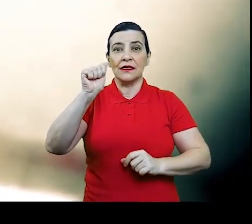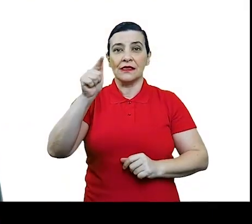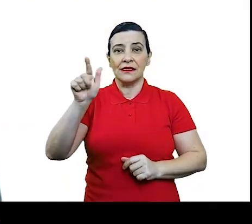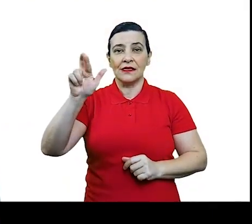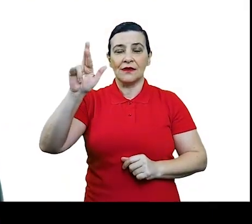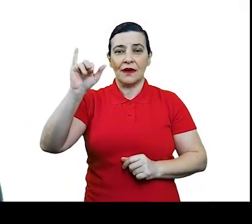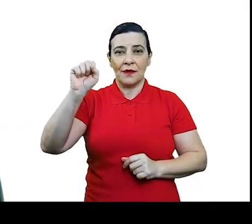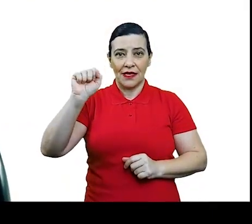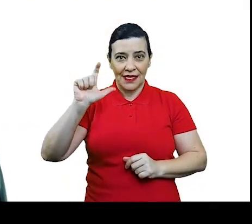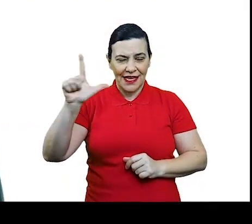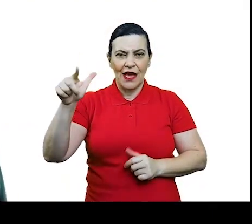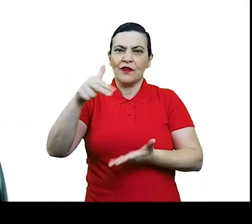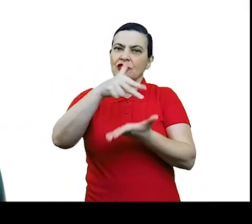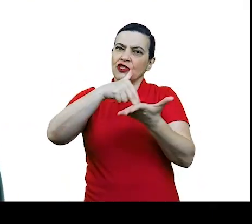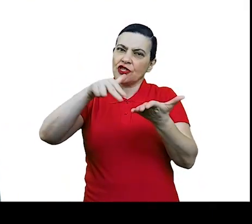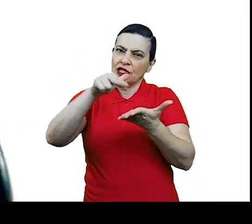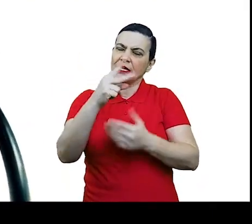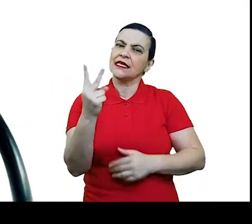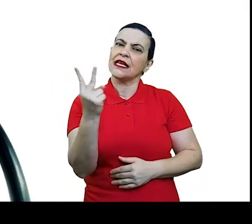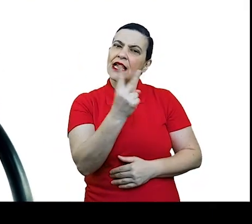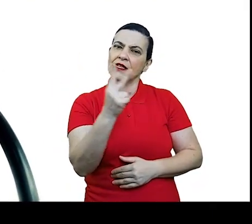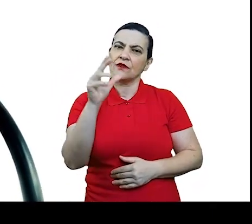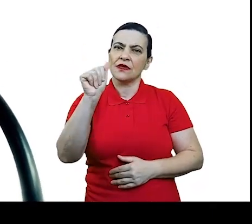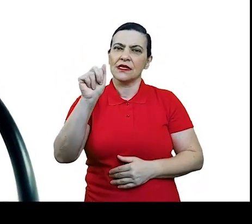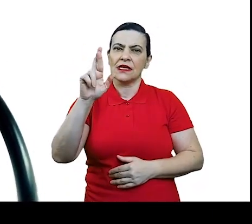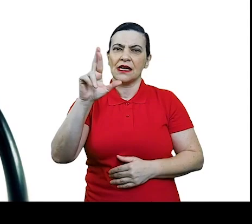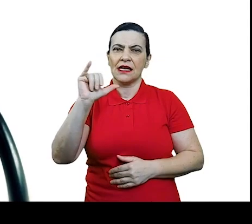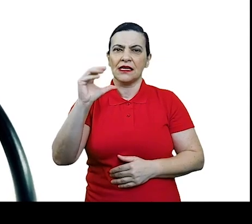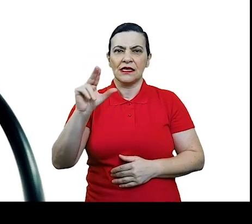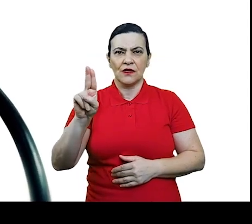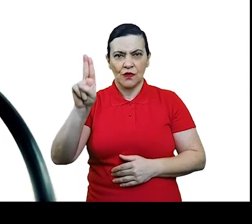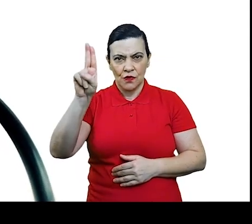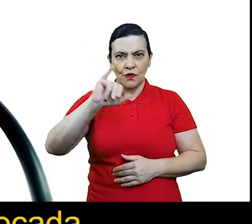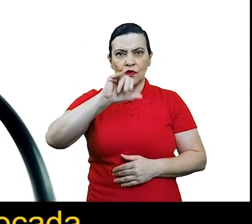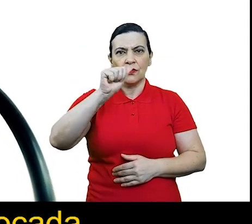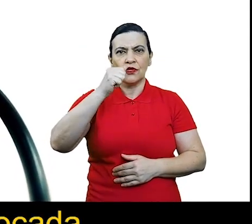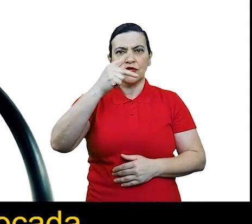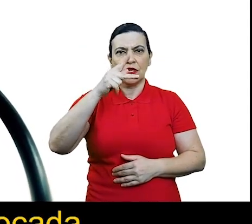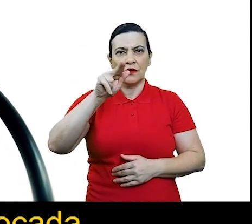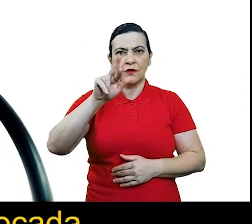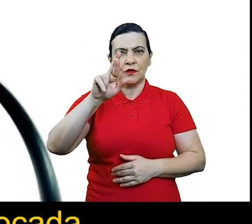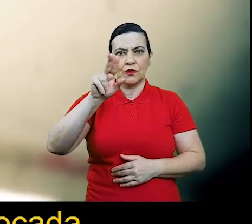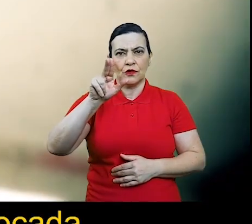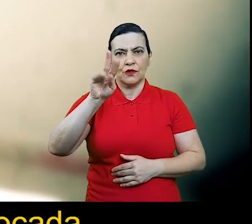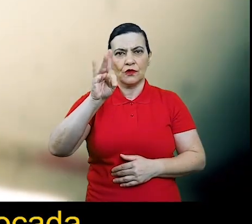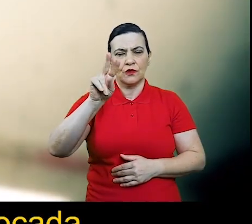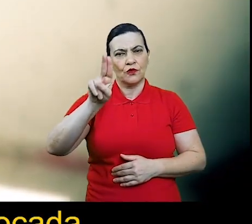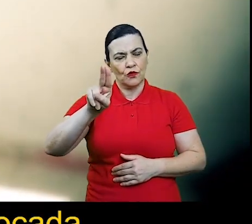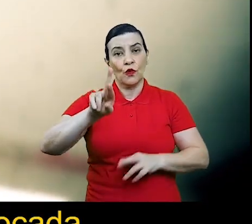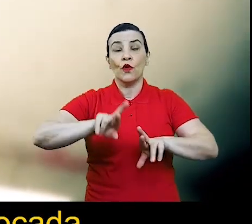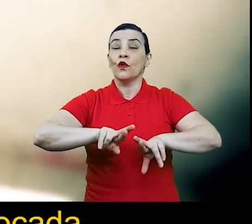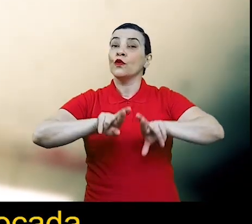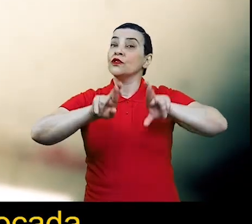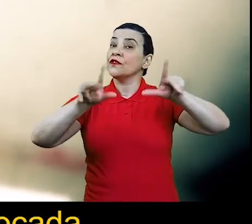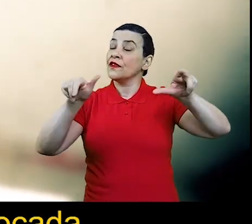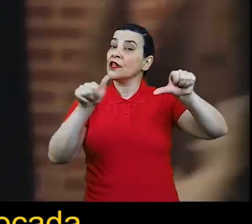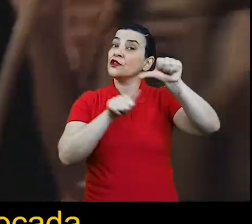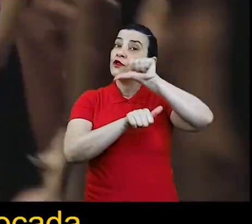dança um pouquinho de tudo, né? Tanto Carriçu, tanto Japurutu, como eu falei, né? As únicas coisas que mudam é a